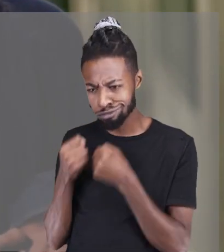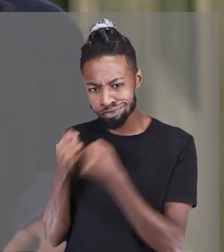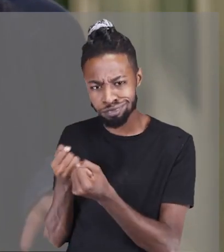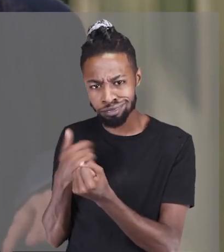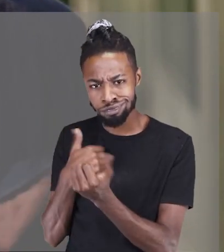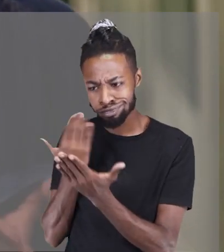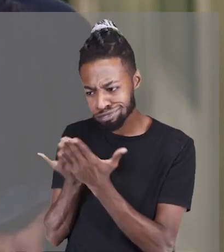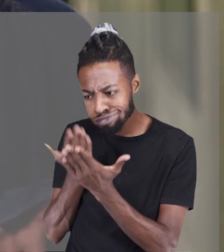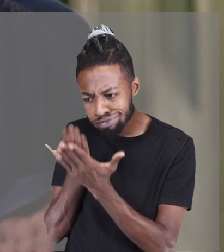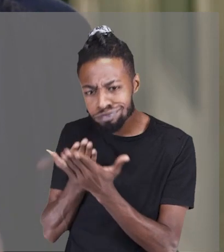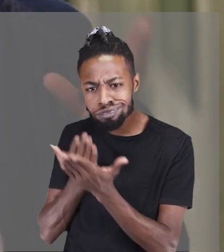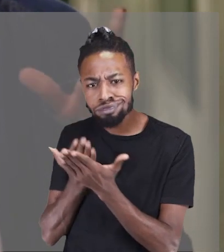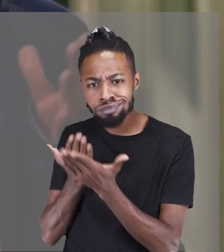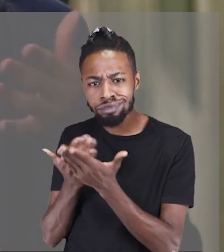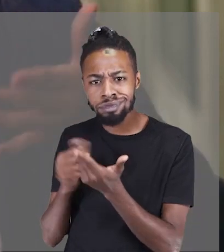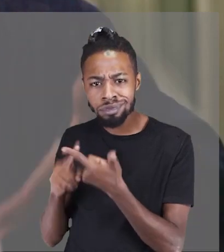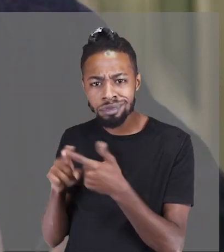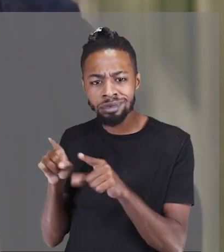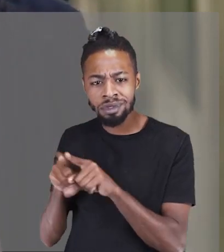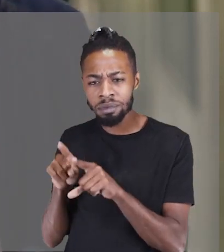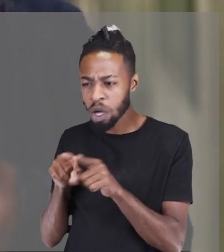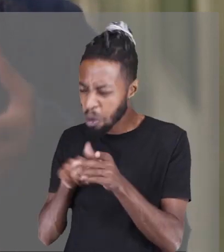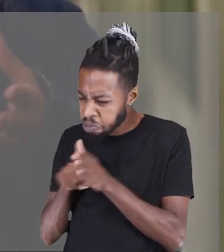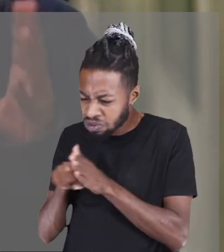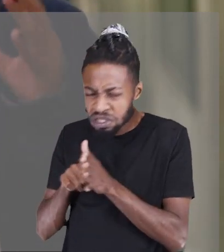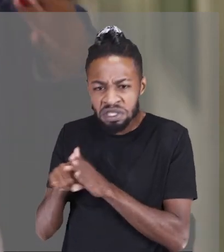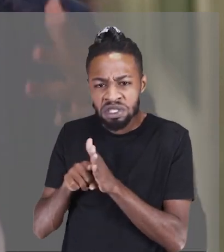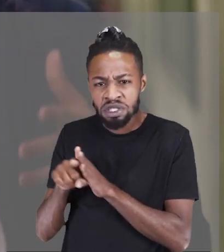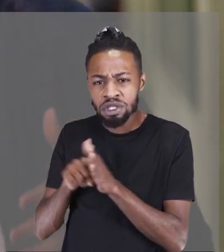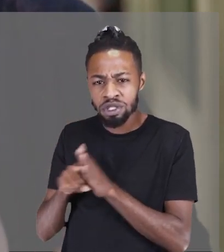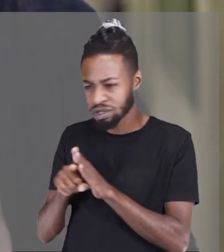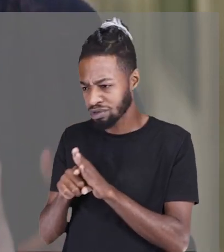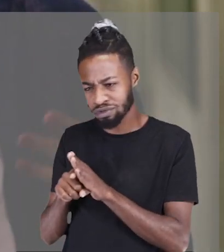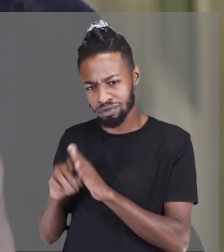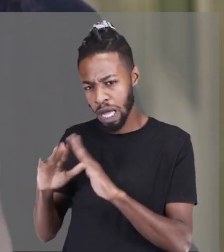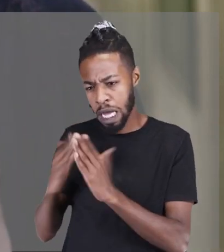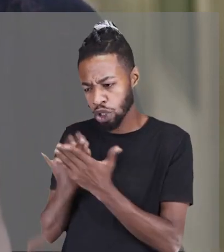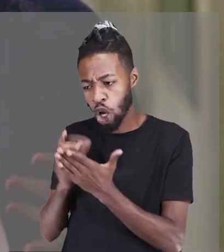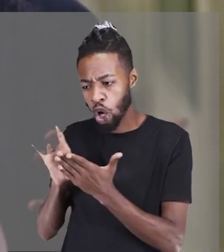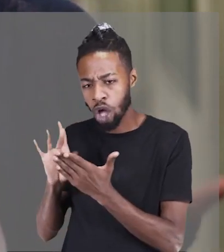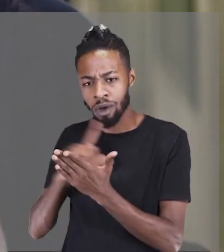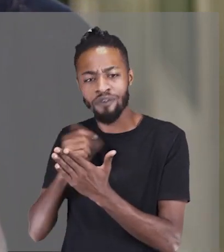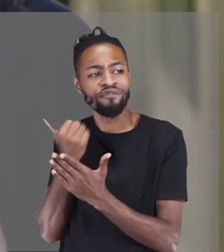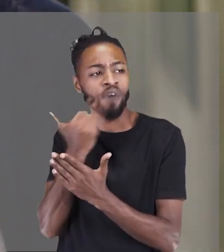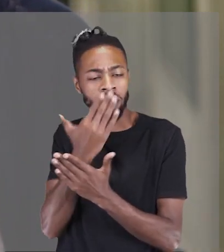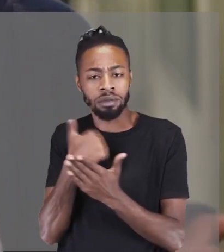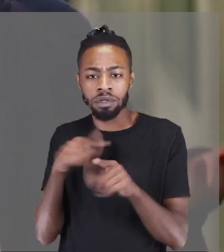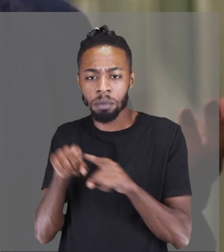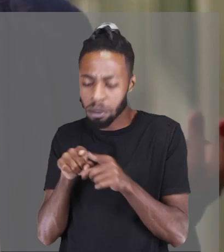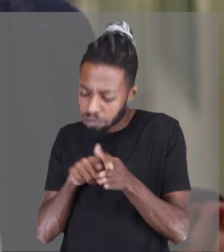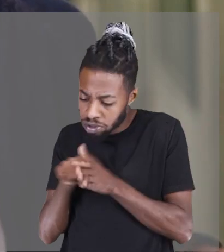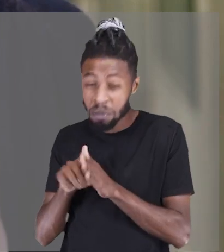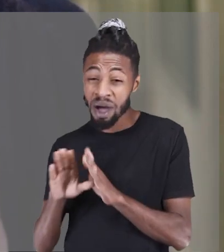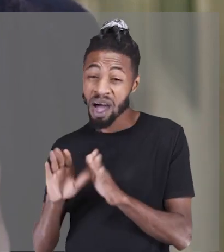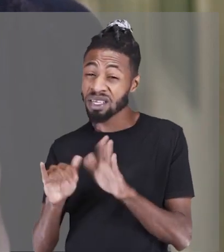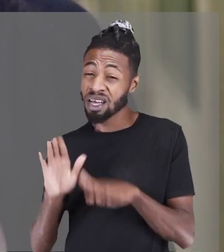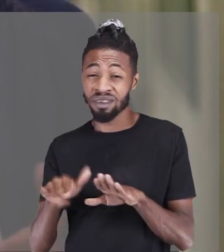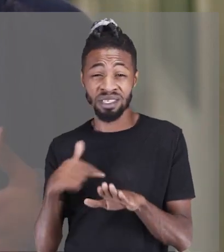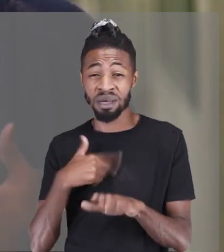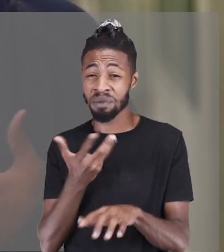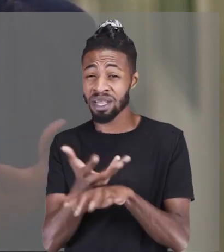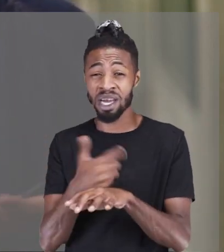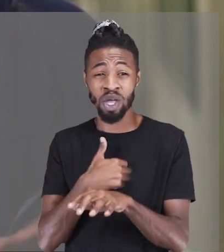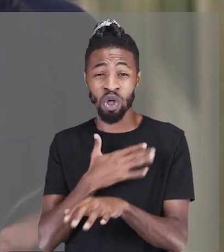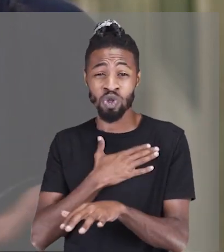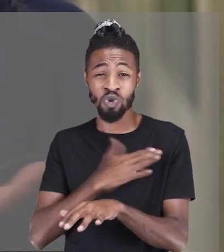eu vou atrás, aí eu me empenho bastante, dou uma pesquisada fora de hora. Mas